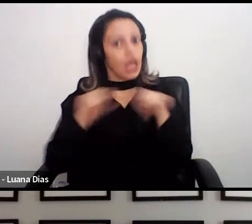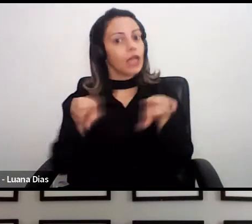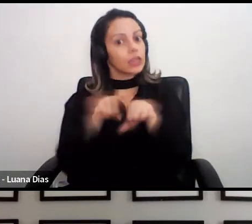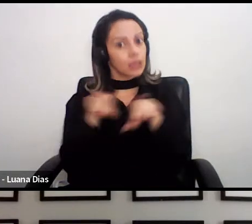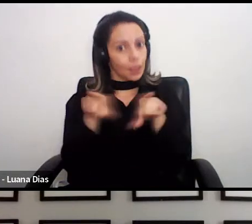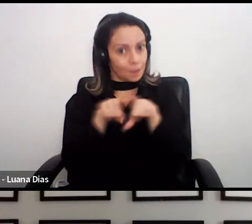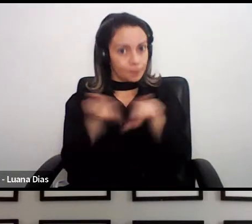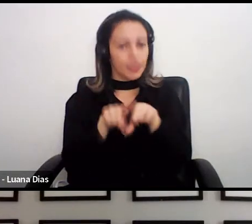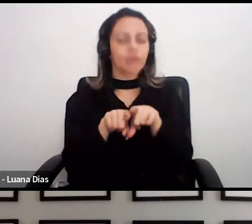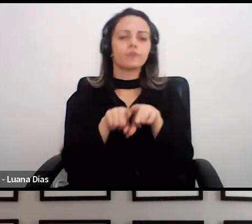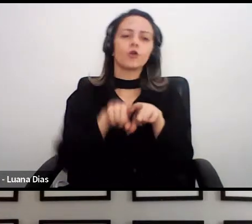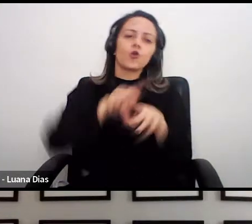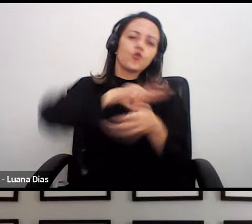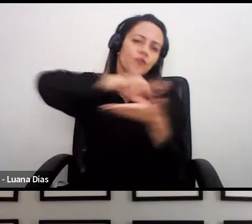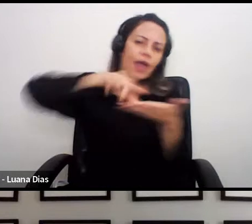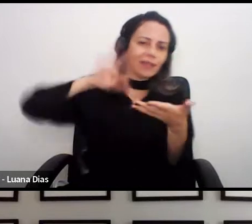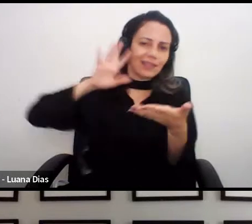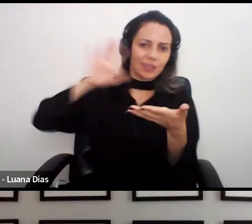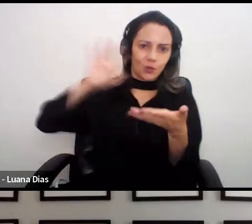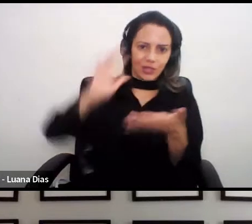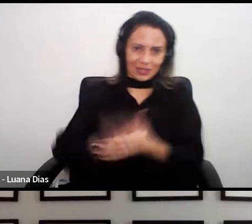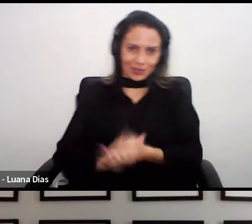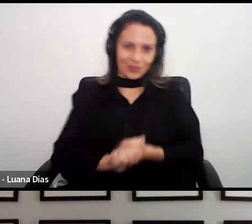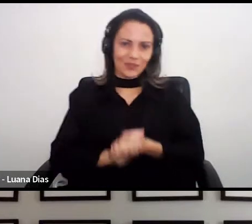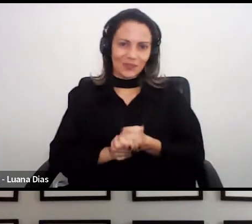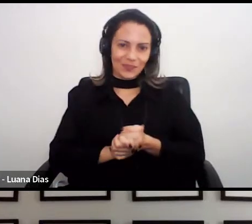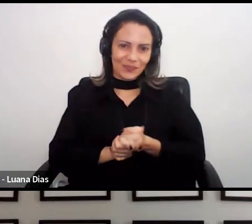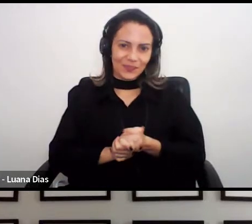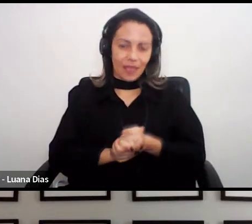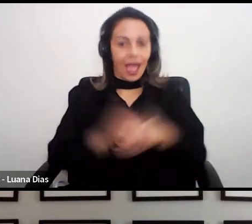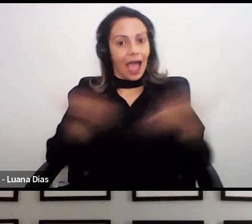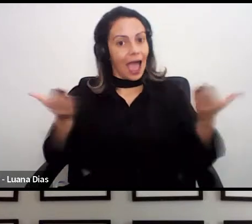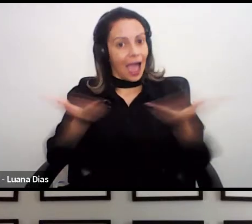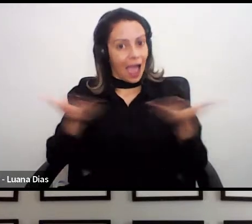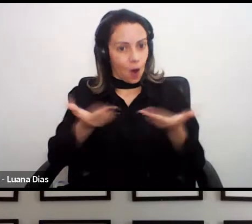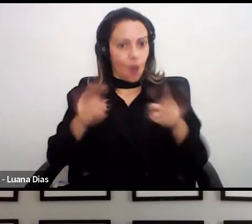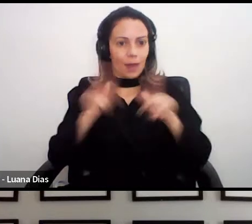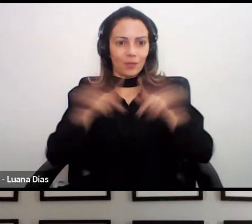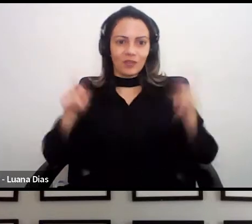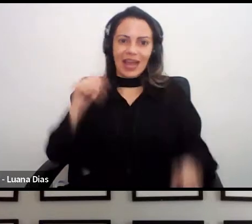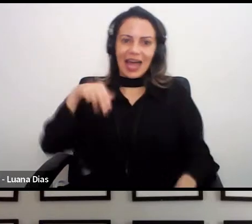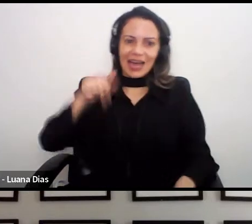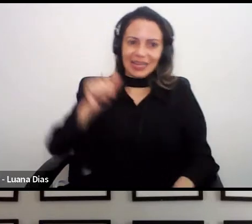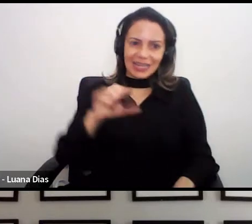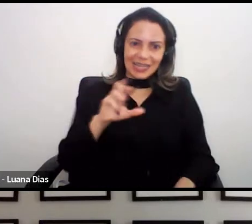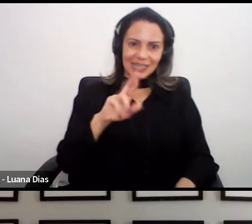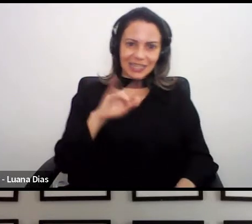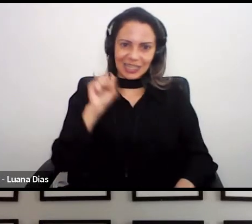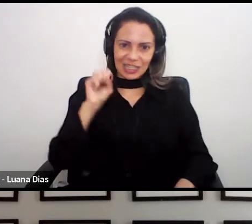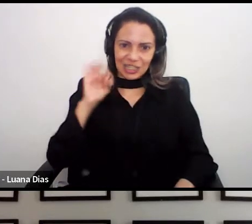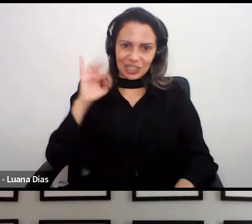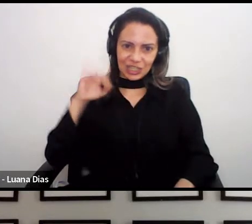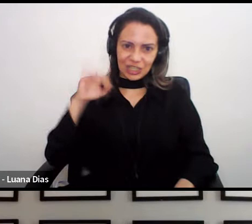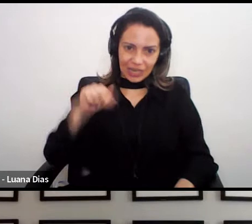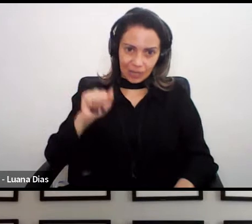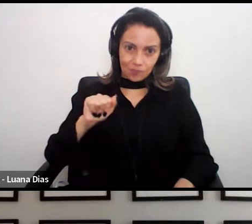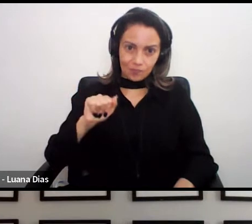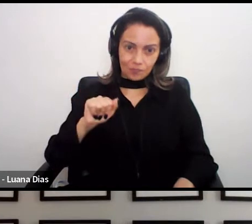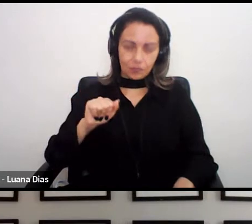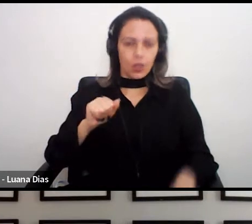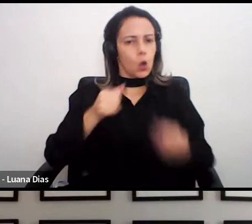por linhas diversas. Eu vou passar a palavra agora para a professora Ana Cristina para as considerações